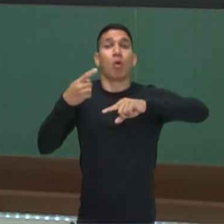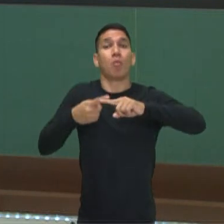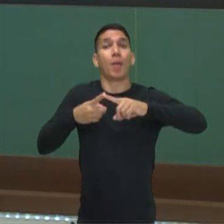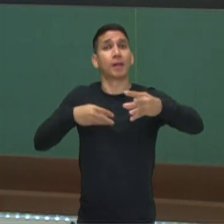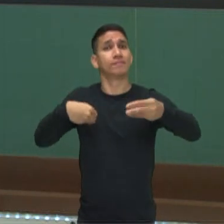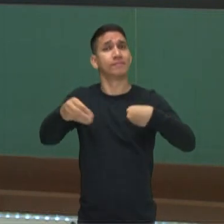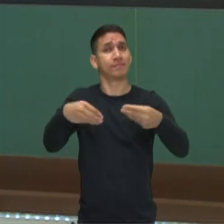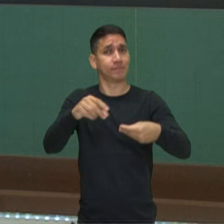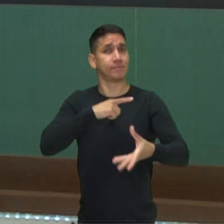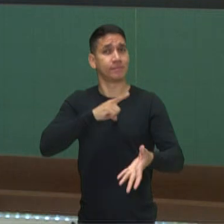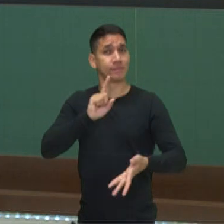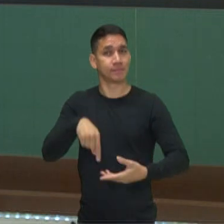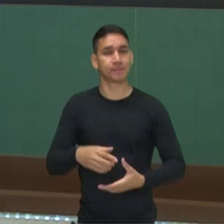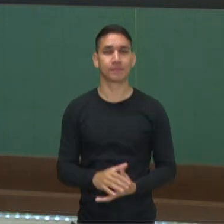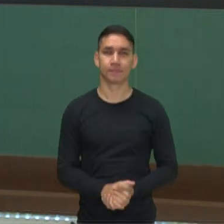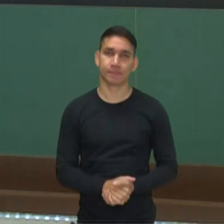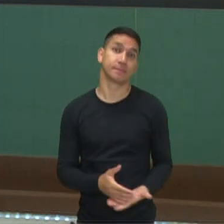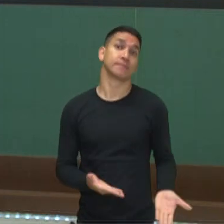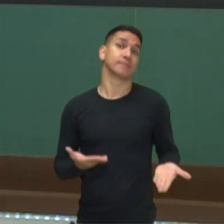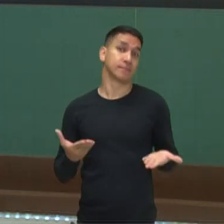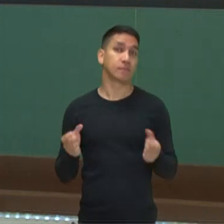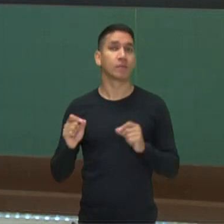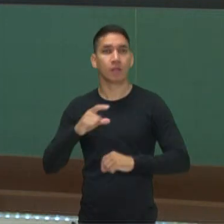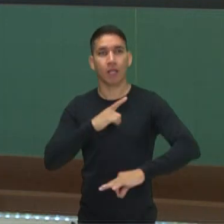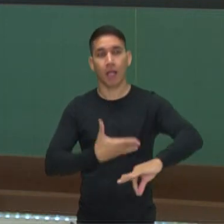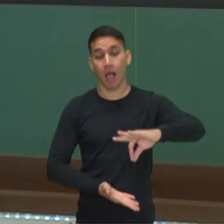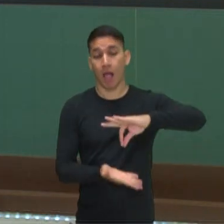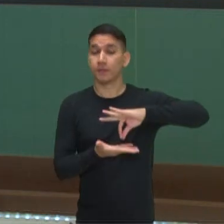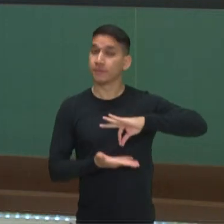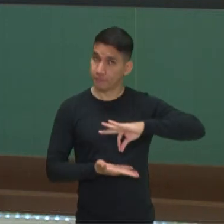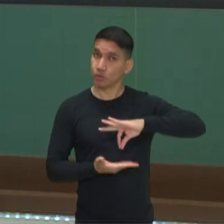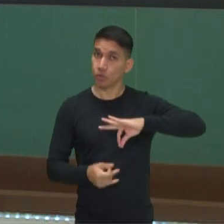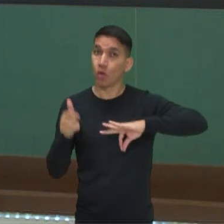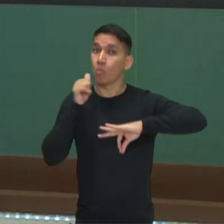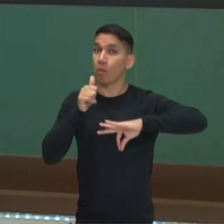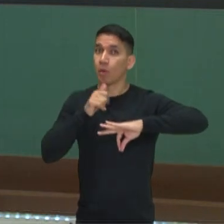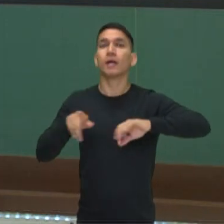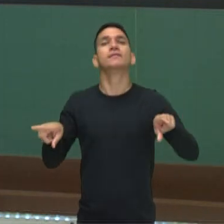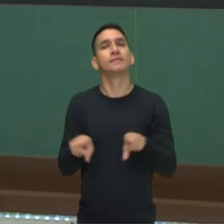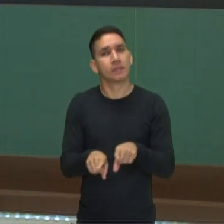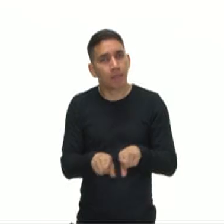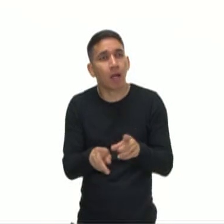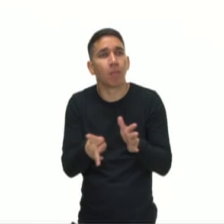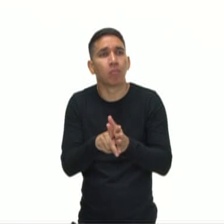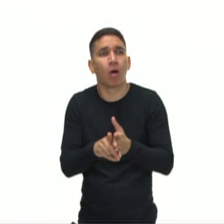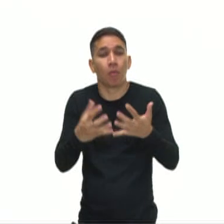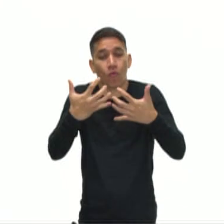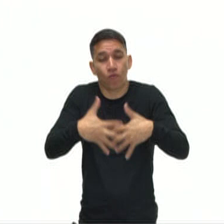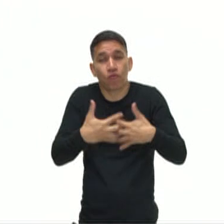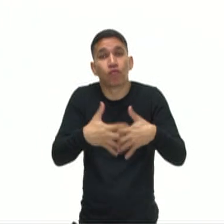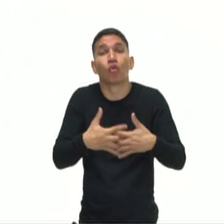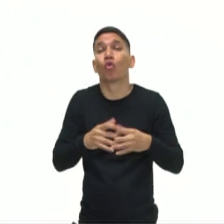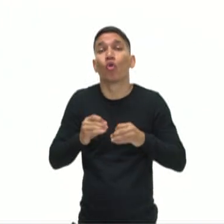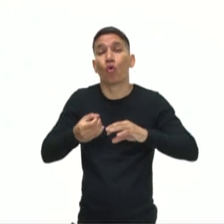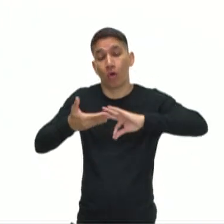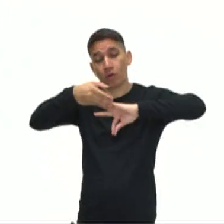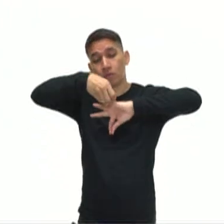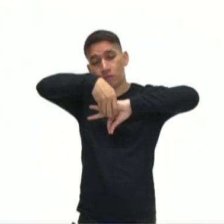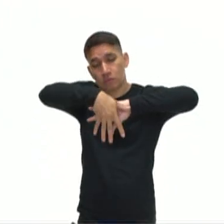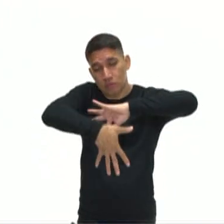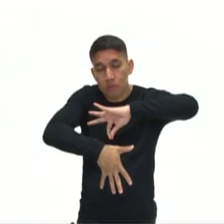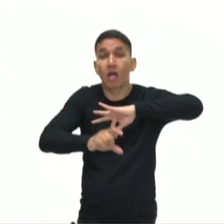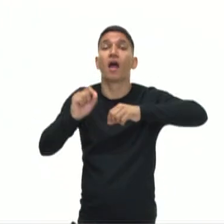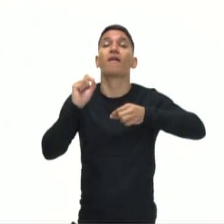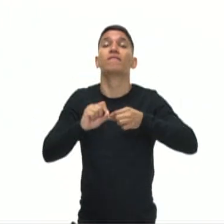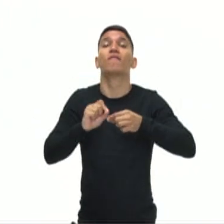elástico. E aí, então, a vagina da mulher também é um órgão elástico, tá? É um canal que vai fazer